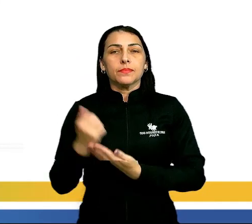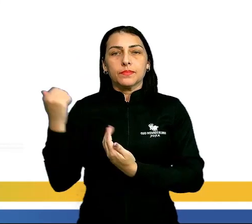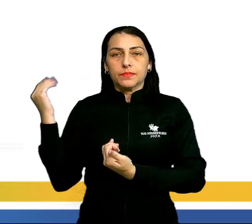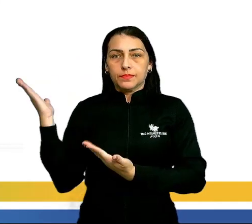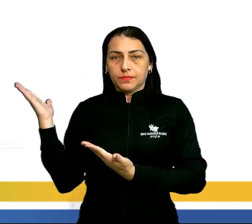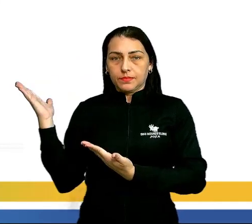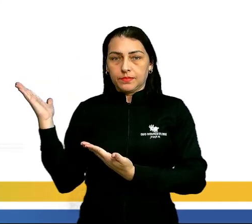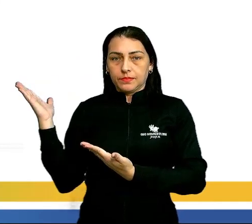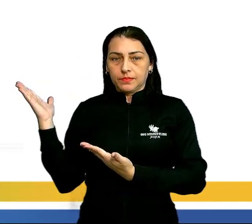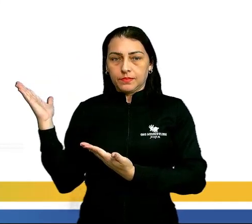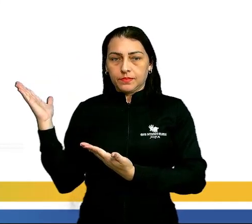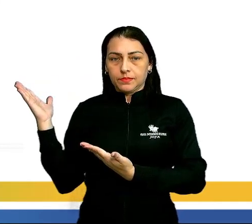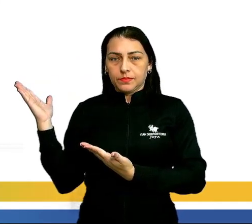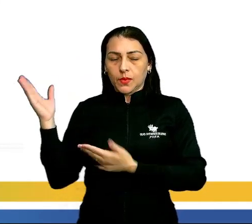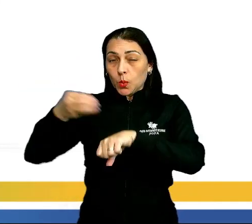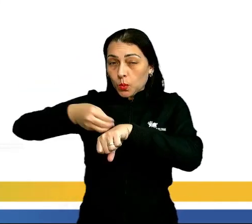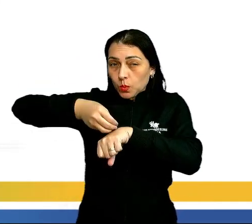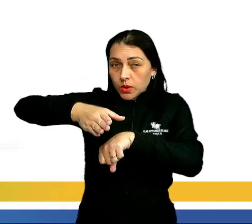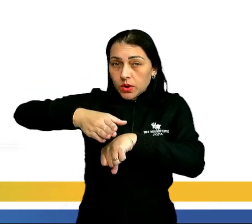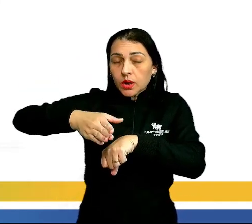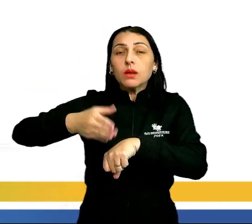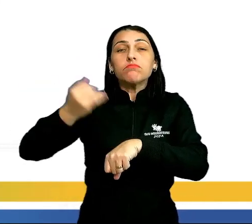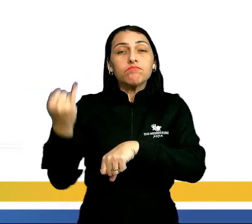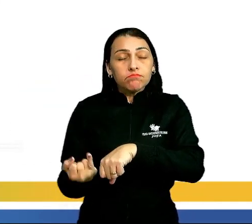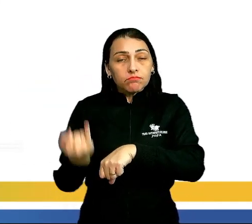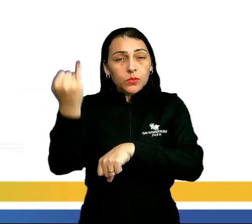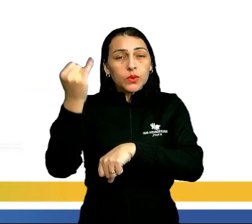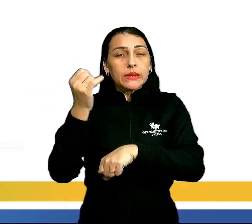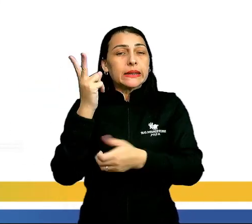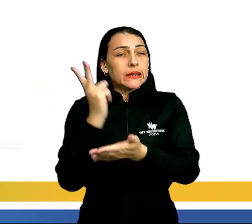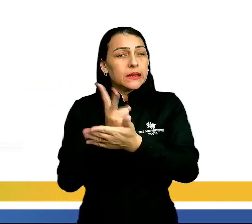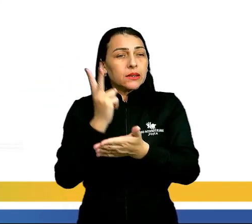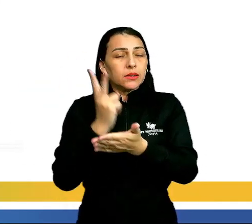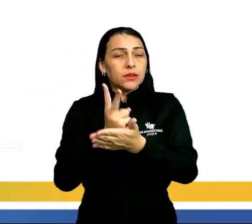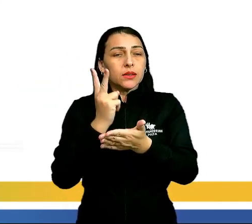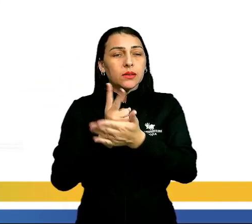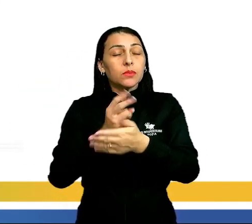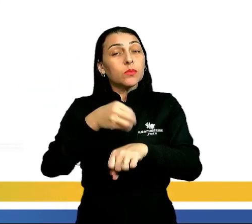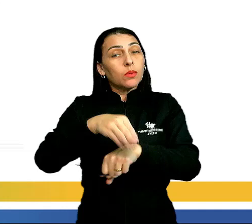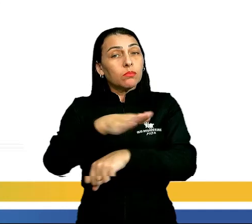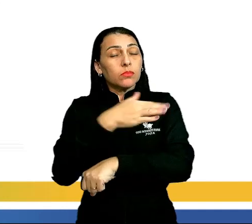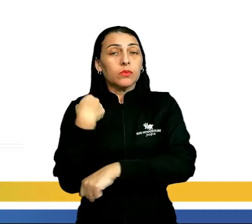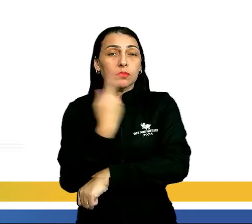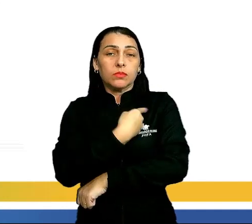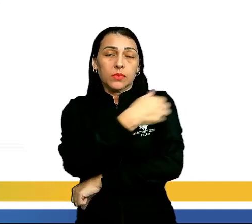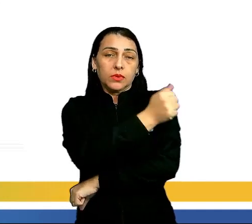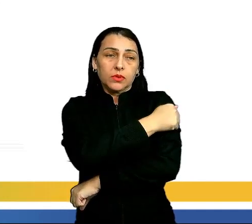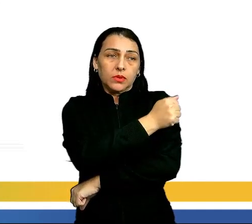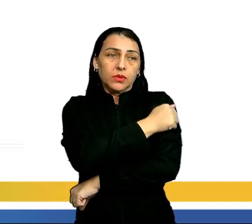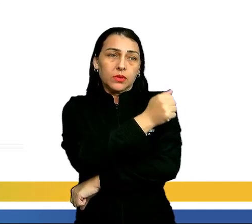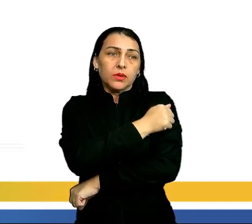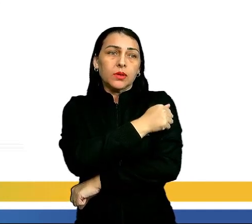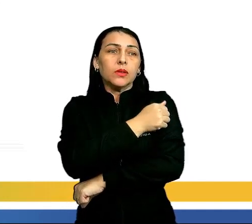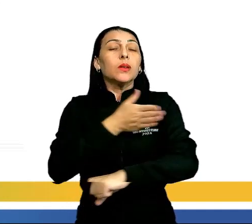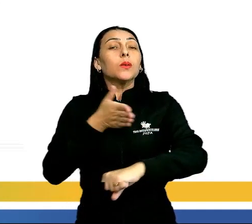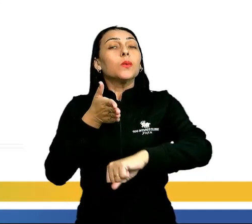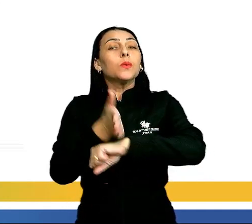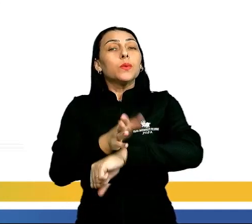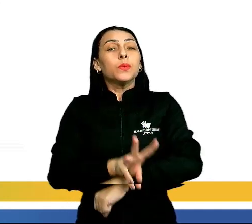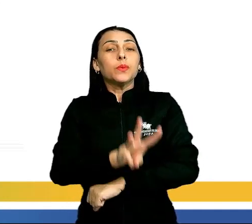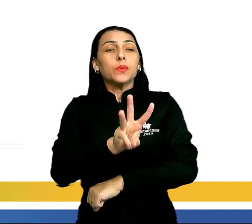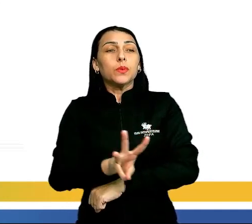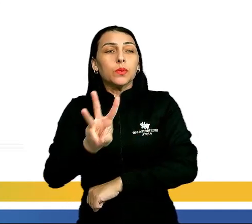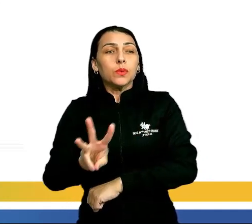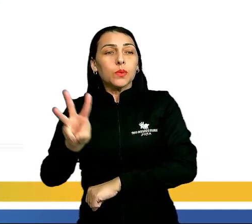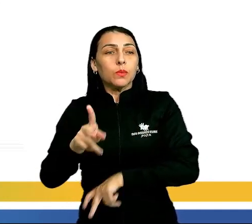Aqui eu deixei para vocês uma dica muito interessante que eu sempre passo para os meus alunos, que é acessar esse site,